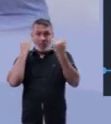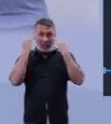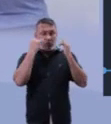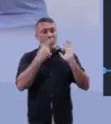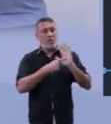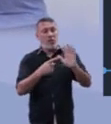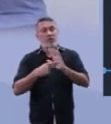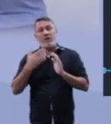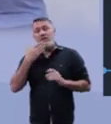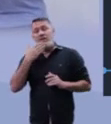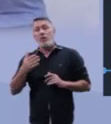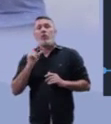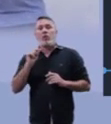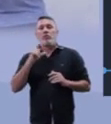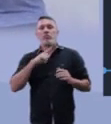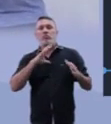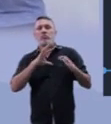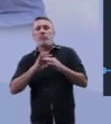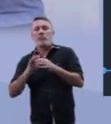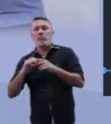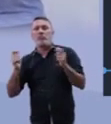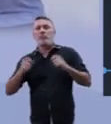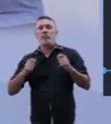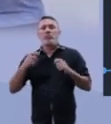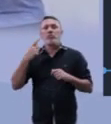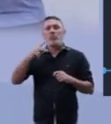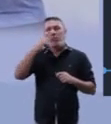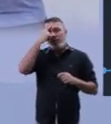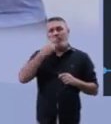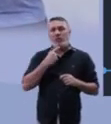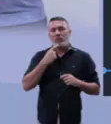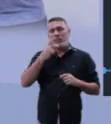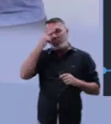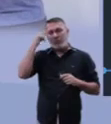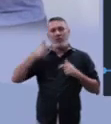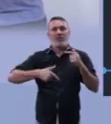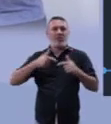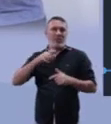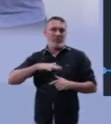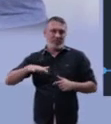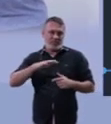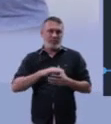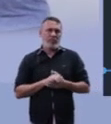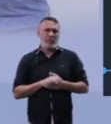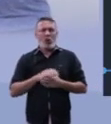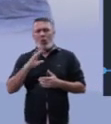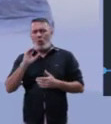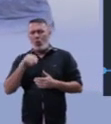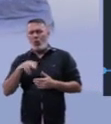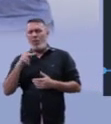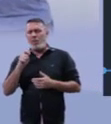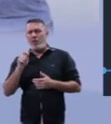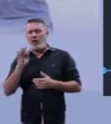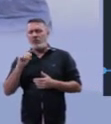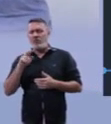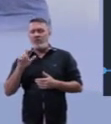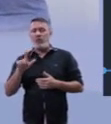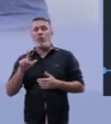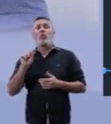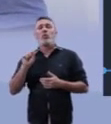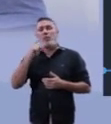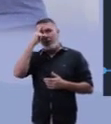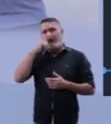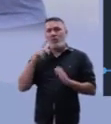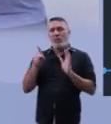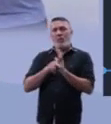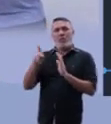algoritmos utilizados favorecem publicações compatíveis com o perfil do internauta. Compatíveis